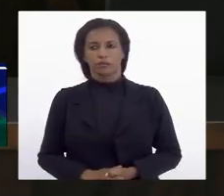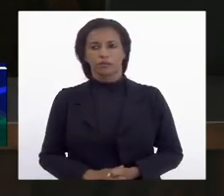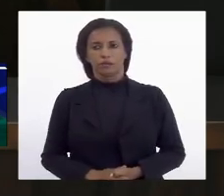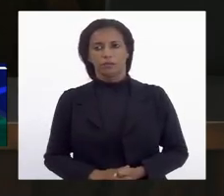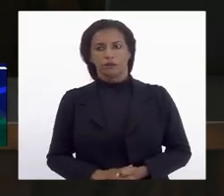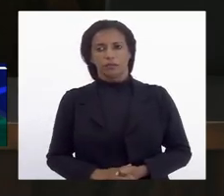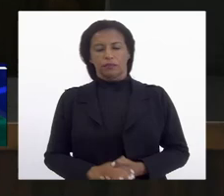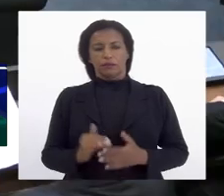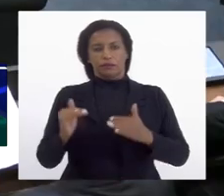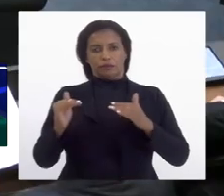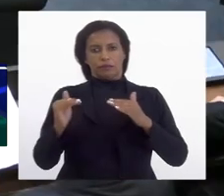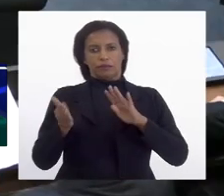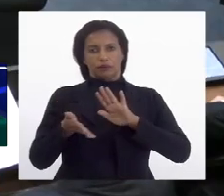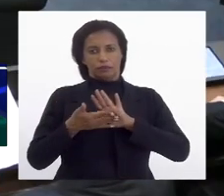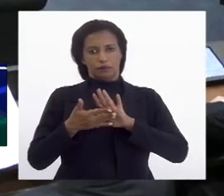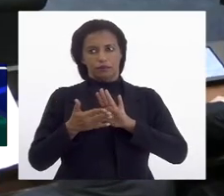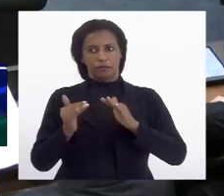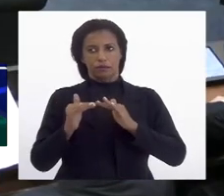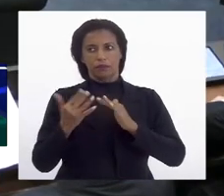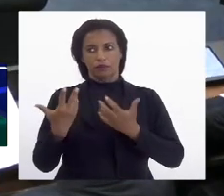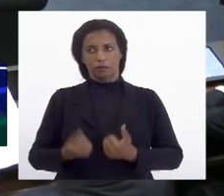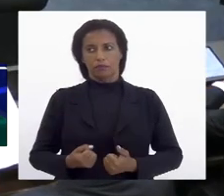parecer favorável senhora presidente